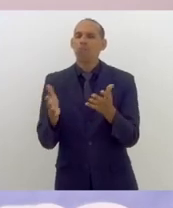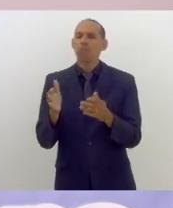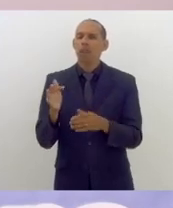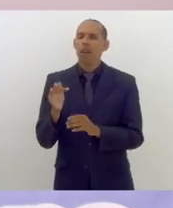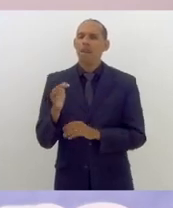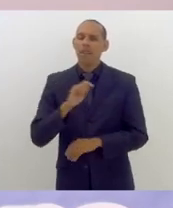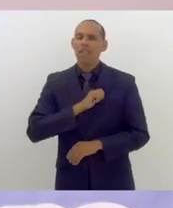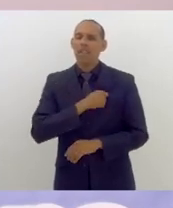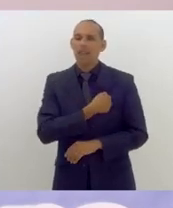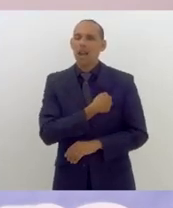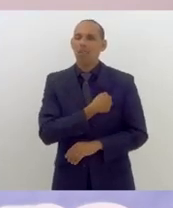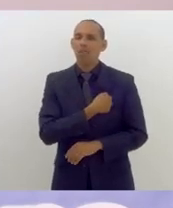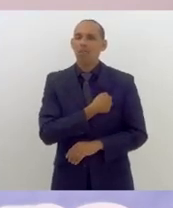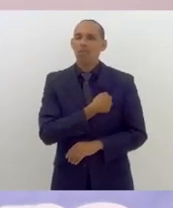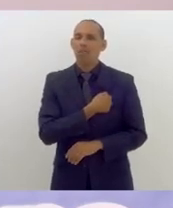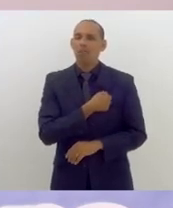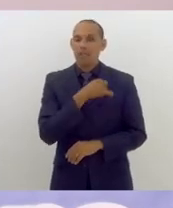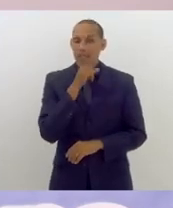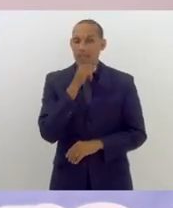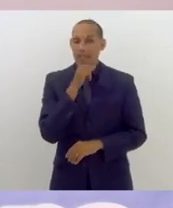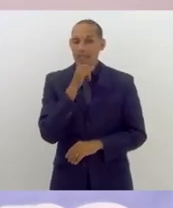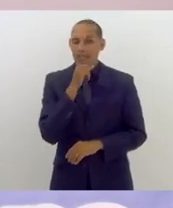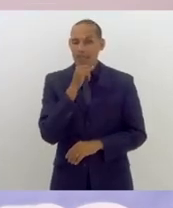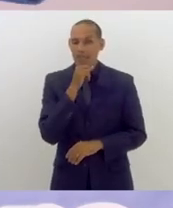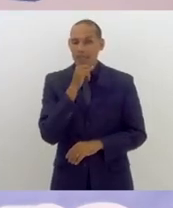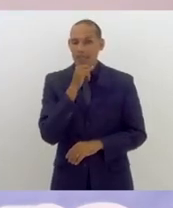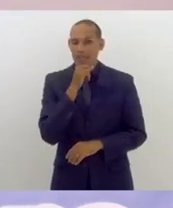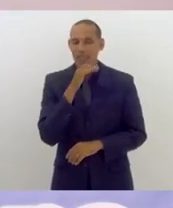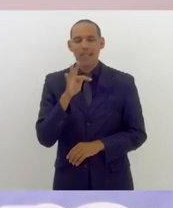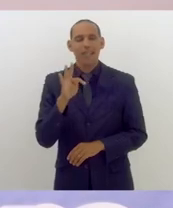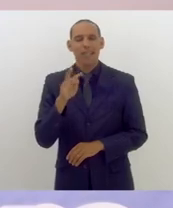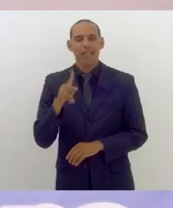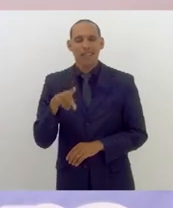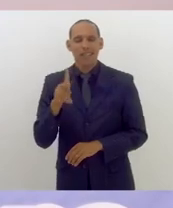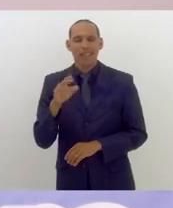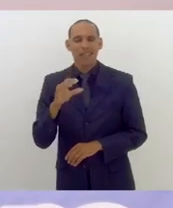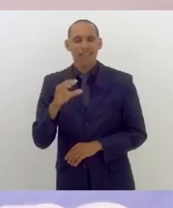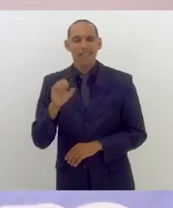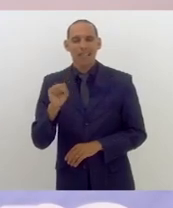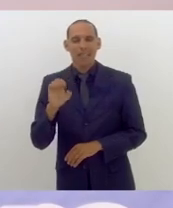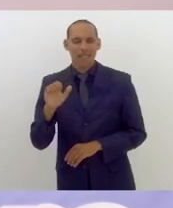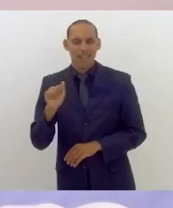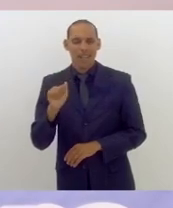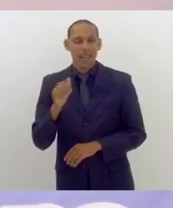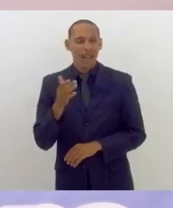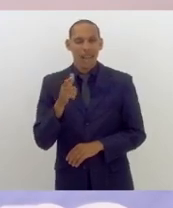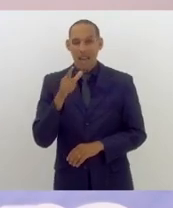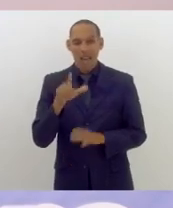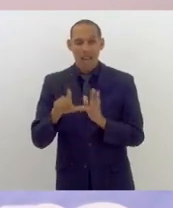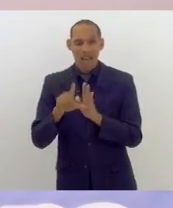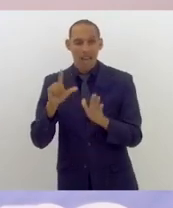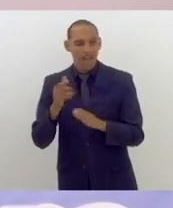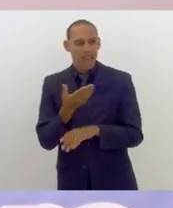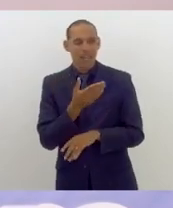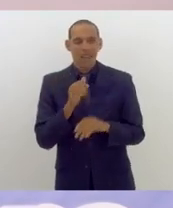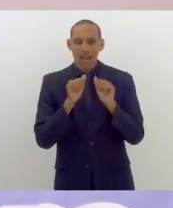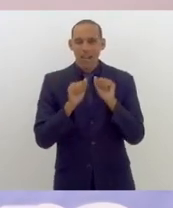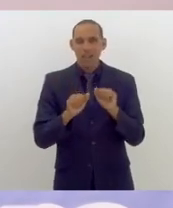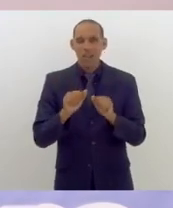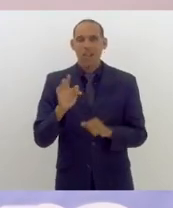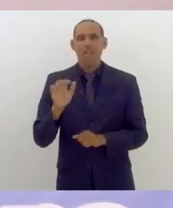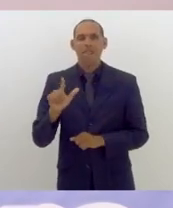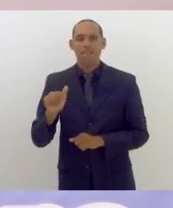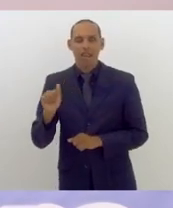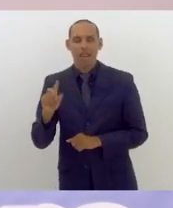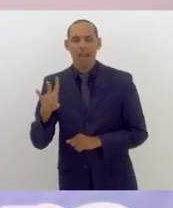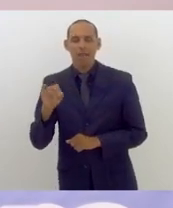um exemplo disso é a questão da que eu já tenho mas ela até caçar antes de passar por apresentar gabinete do Flávio eu queria